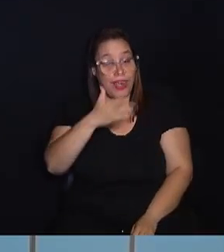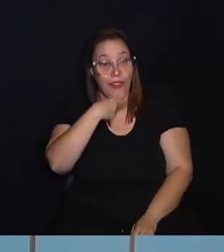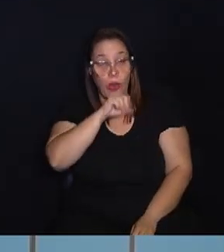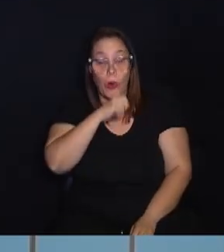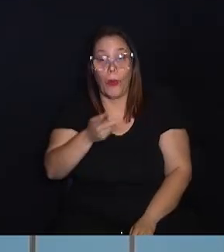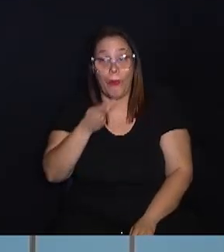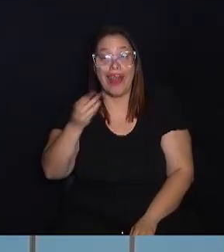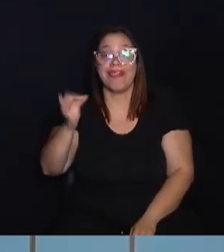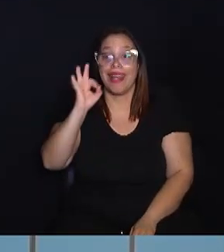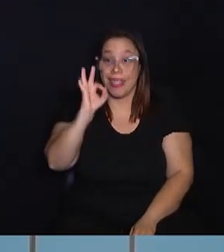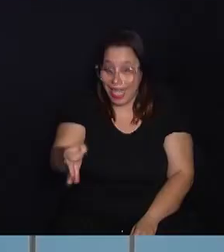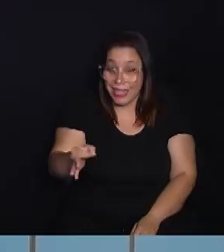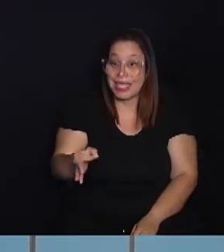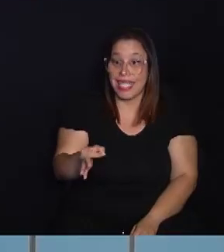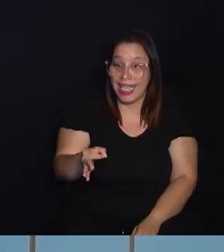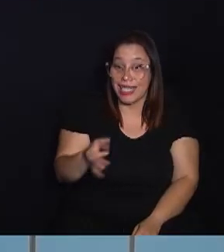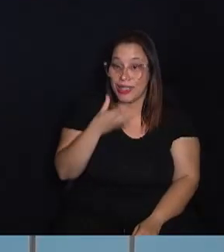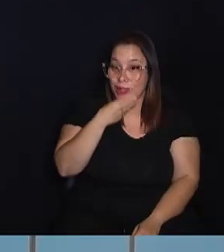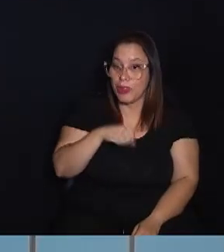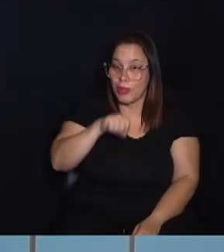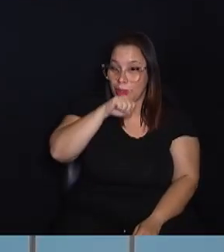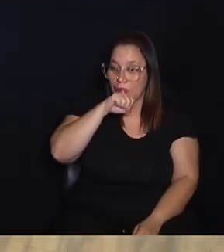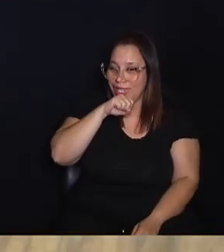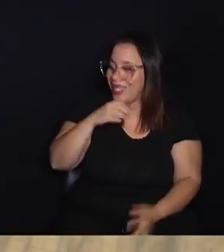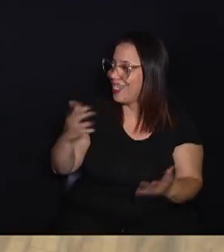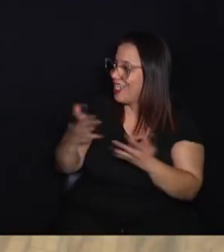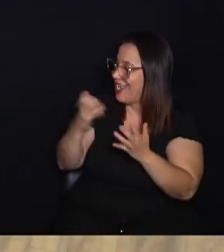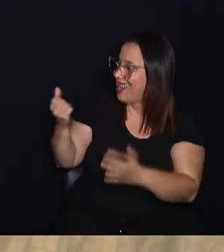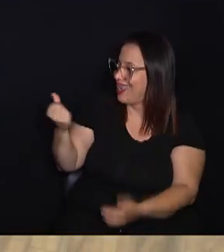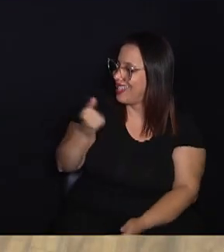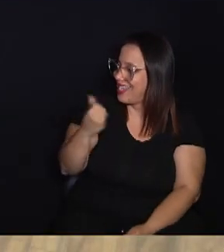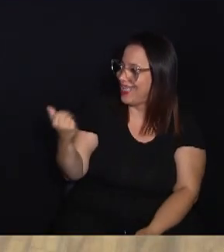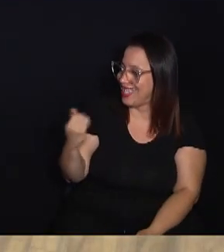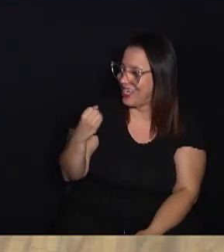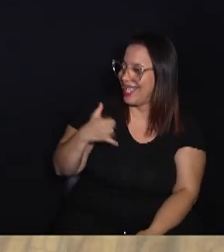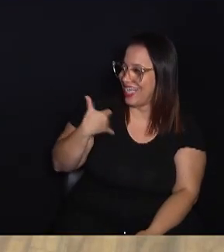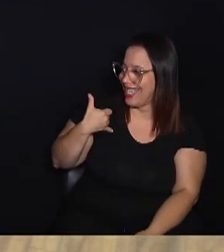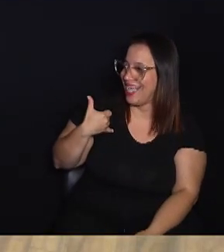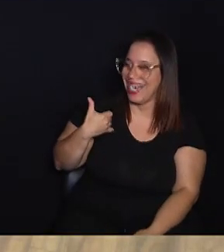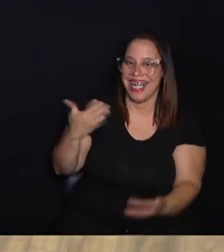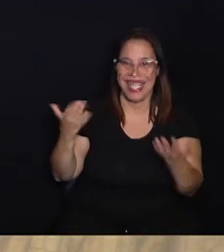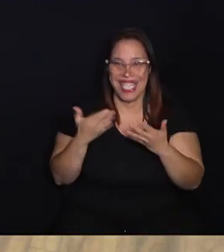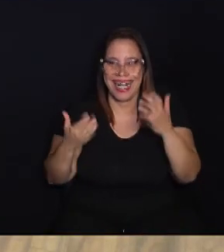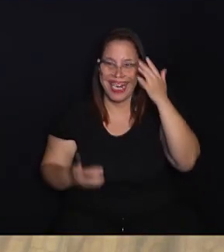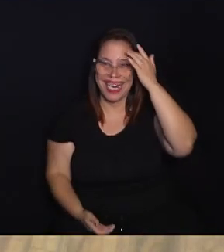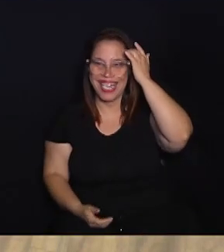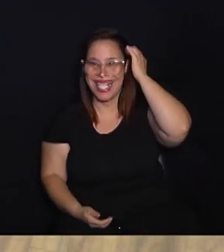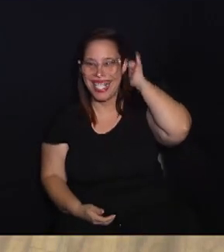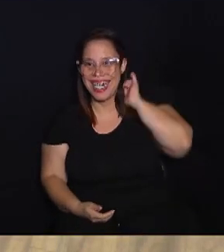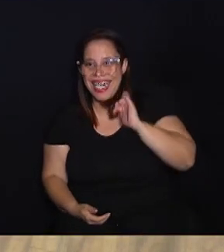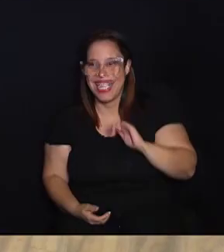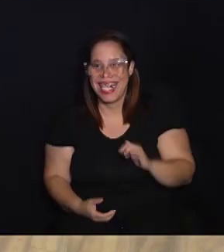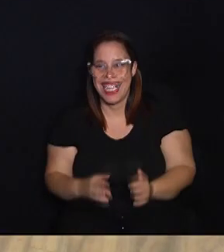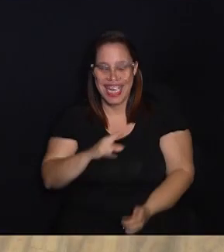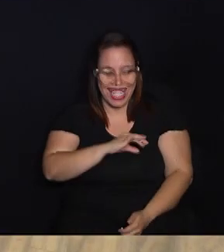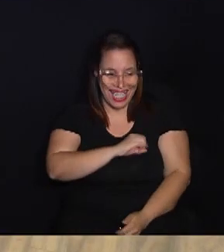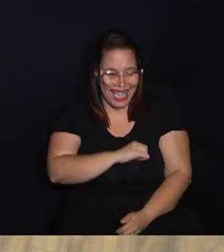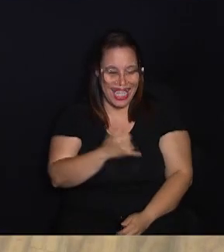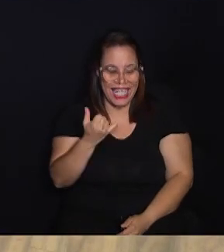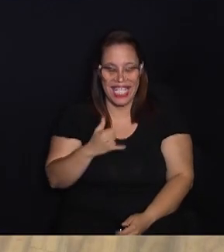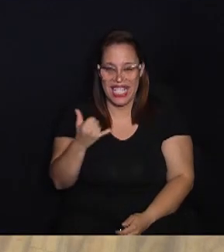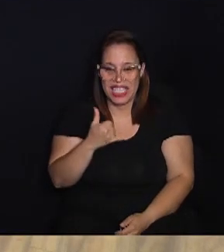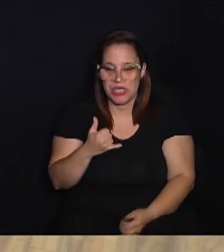mas chega a informação, né? E Samitiba falava 16, agora você vai falar 23, né? Agora, Rossini, a gente está falando do